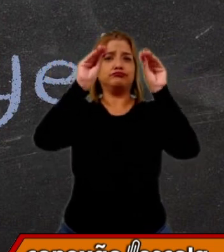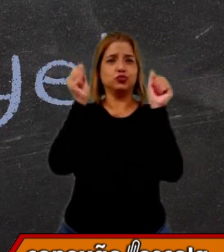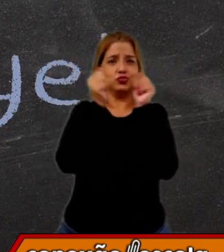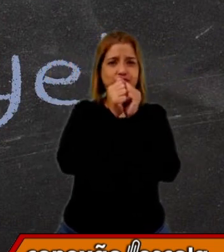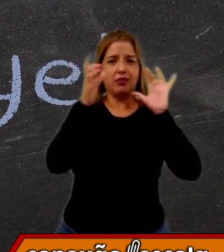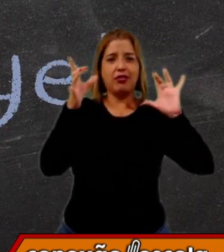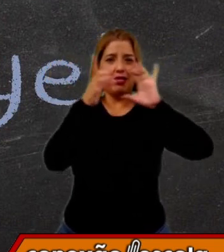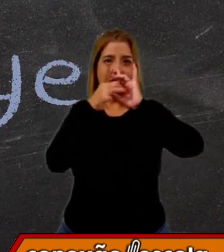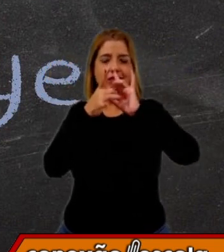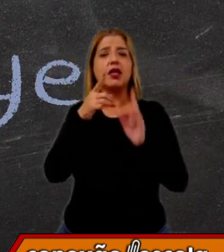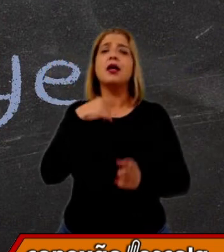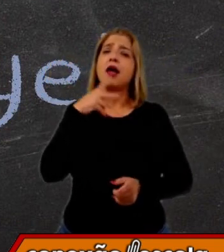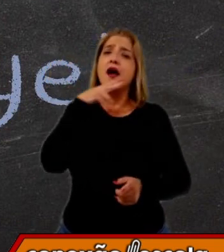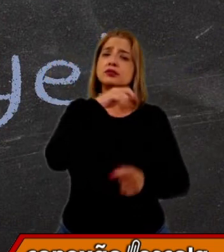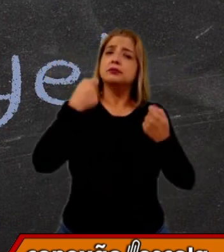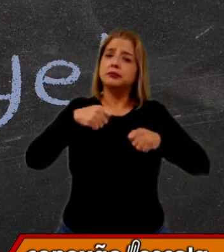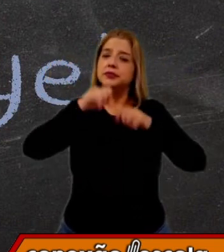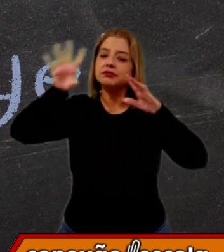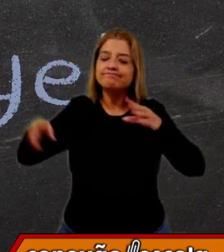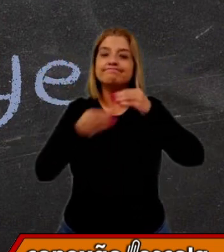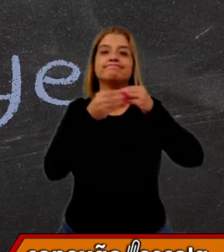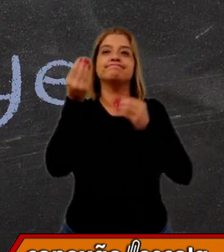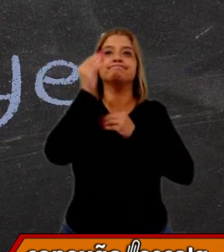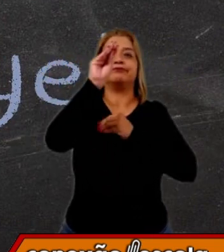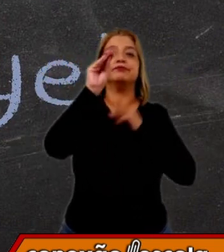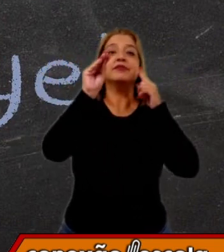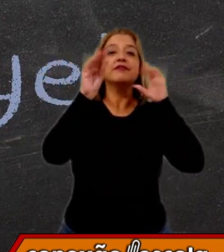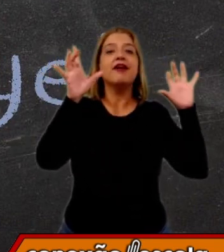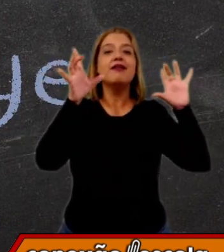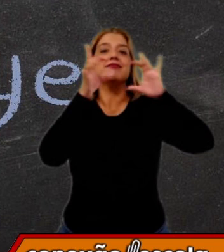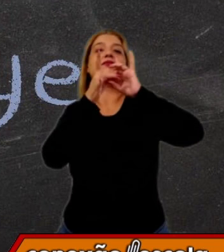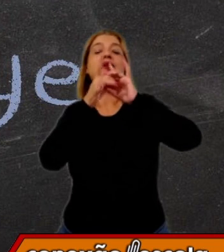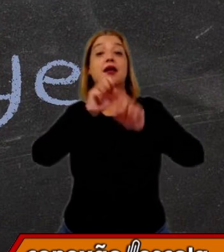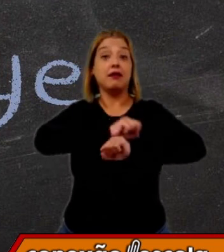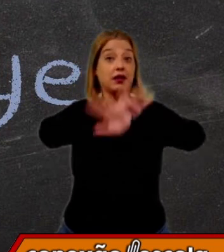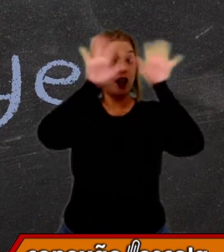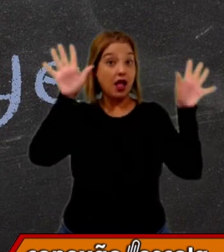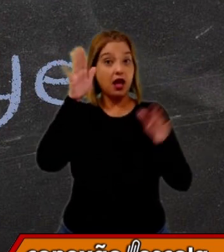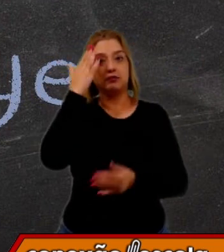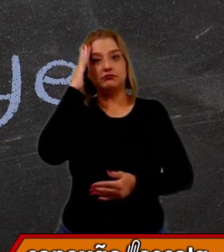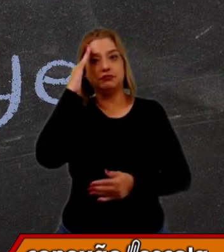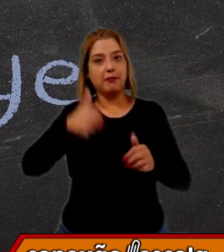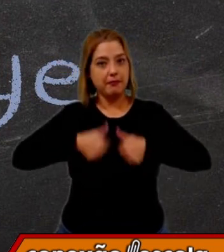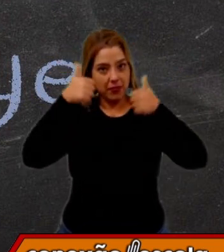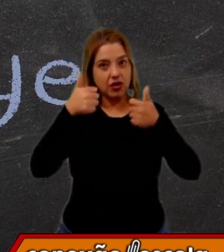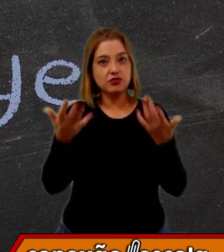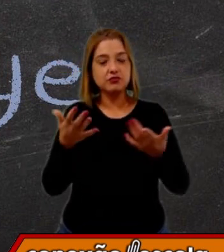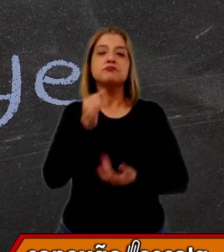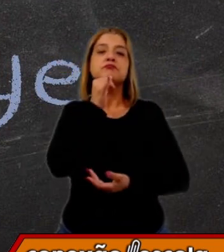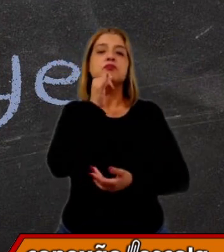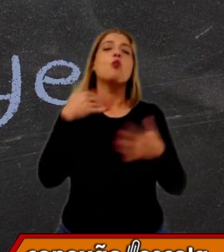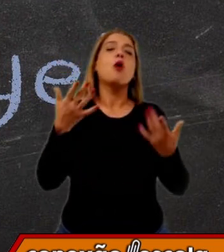Eu acho que tá faltando aí algum conectivo para fazer uma ligação mais coerente entre uma frase e outra qual